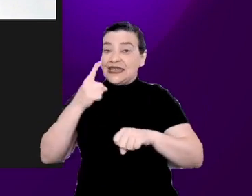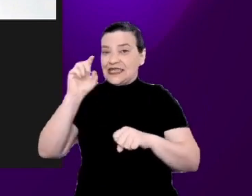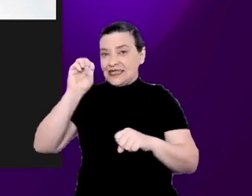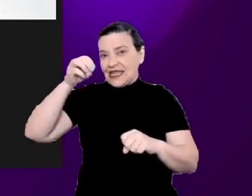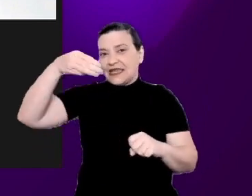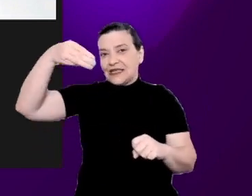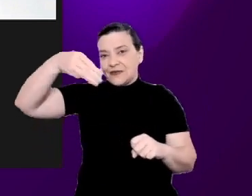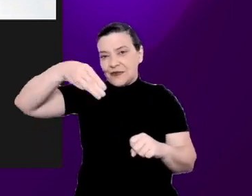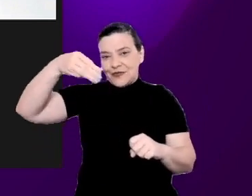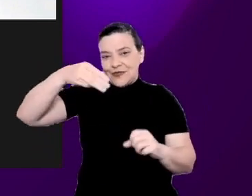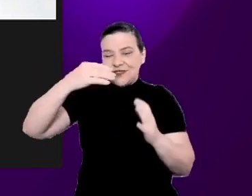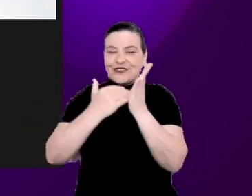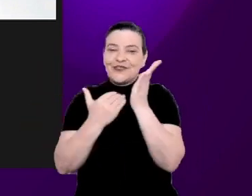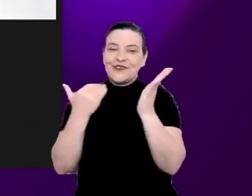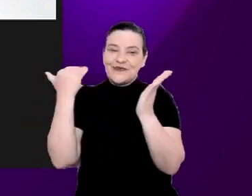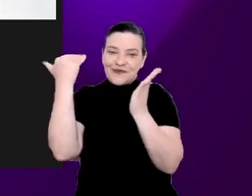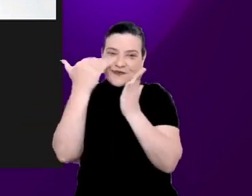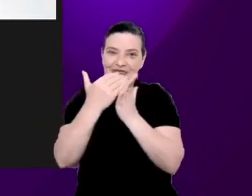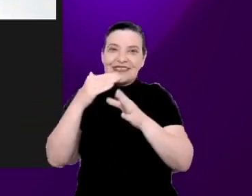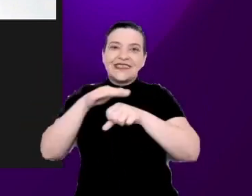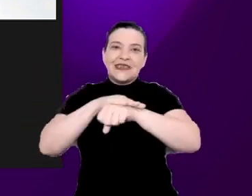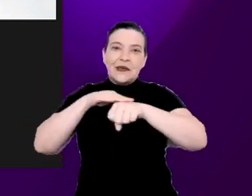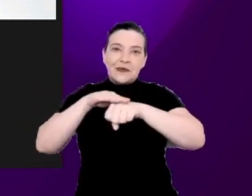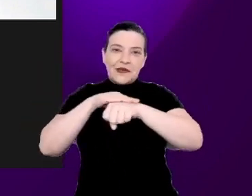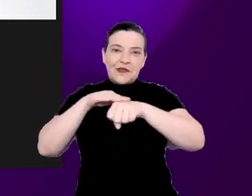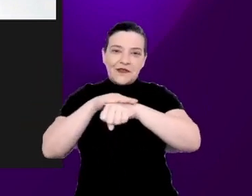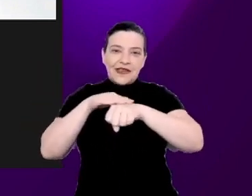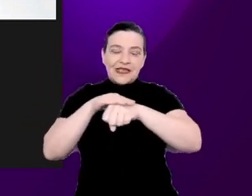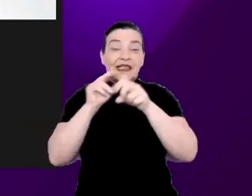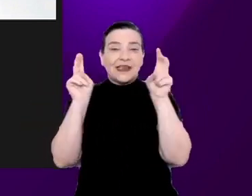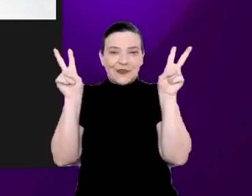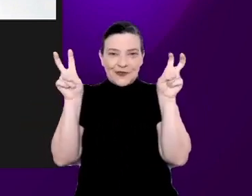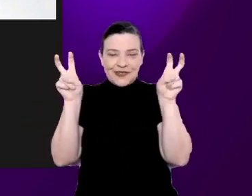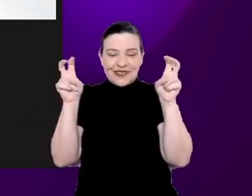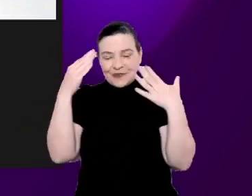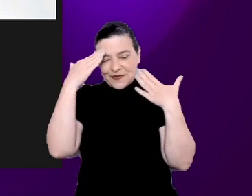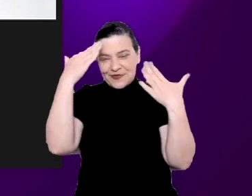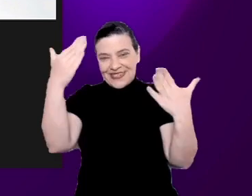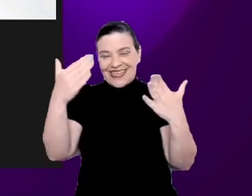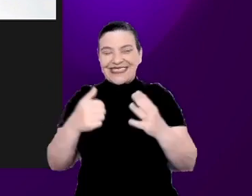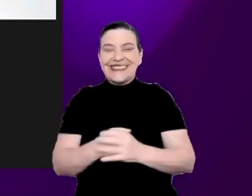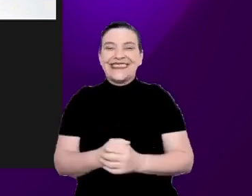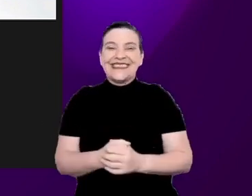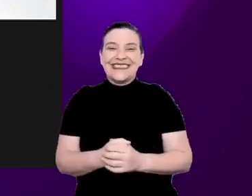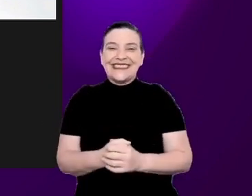minutinhos, um pouquinho talvez mais aqui para falar para a gente a respeito disso. Muito obrigado, Fernanda.